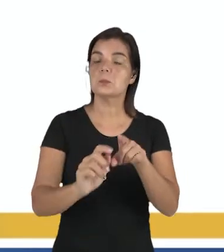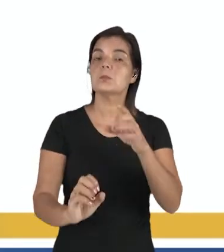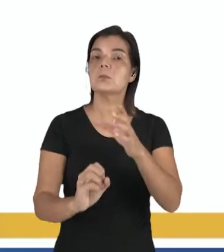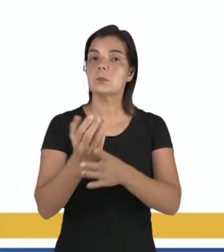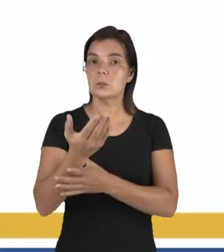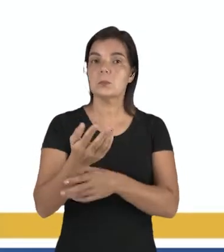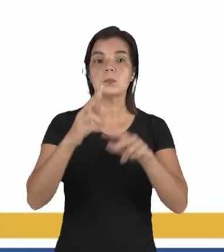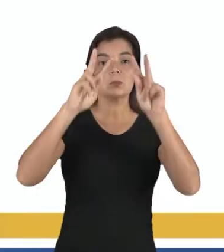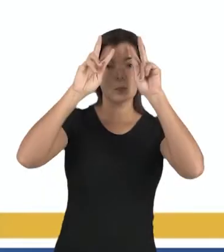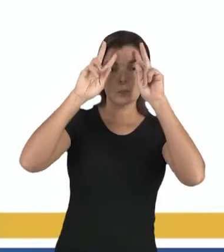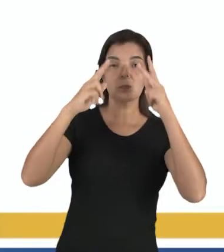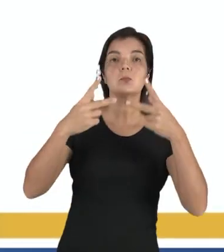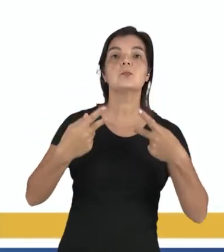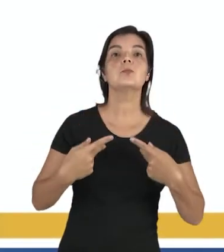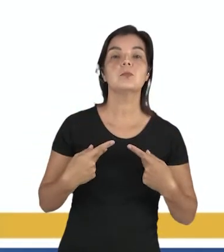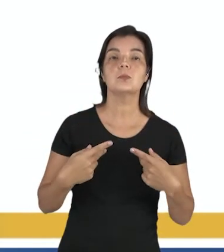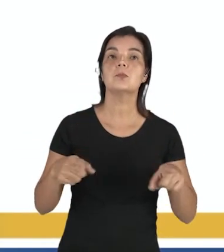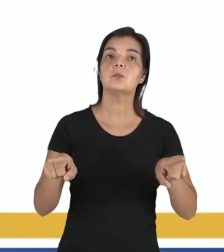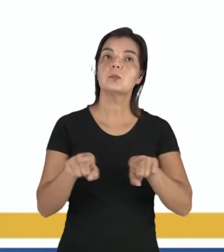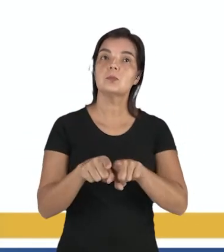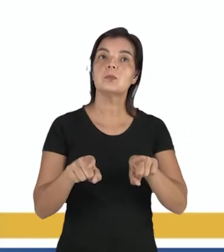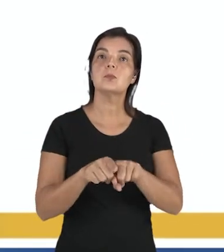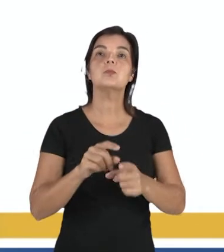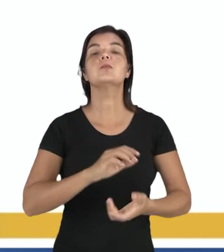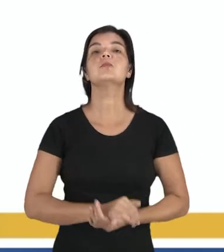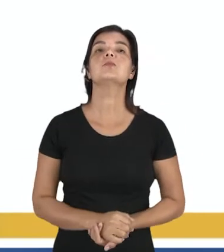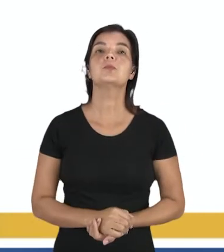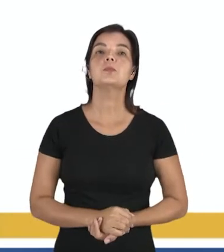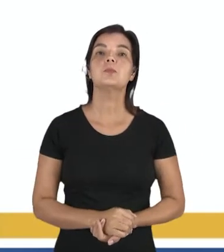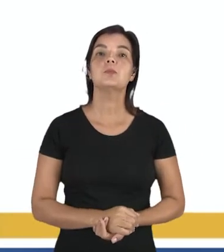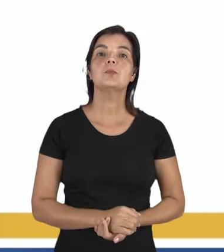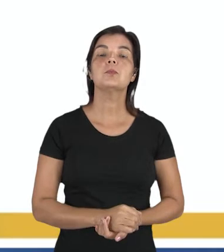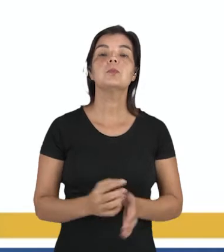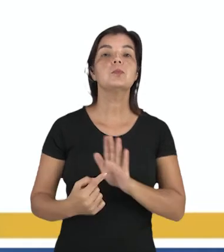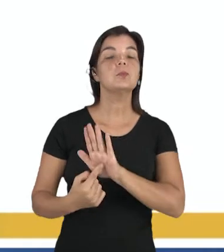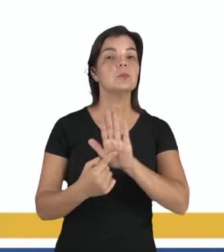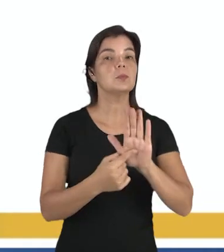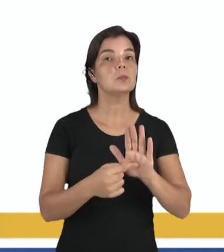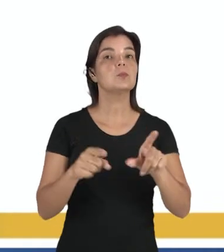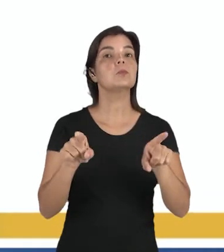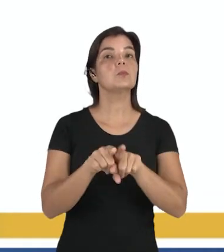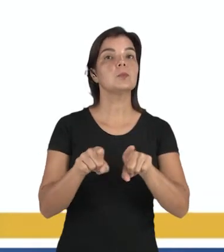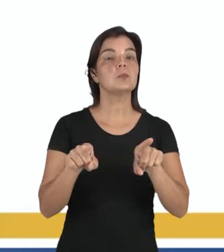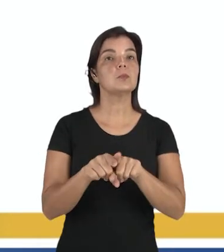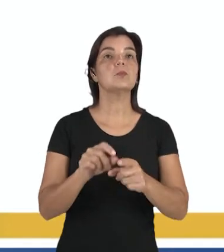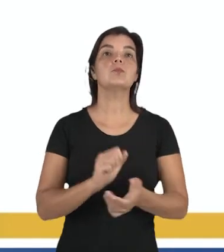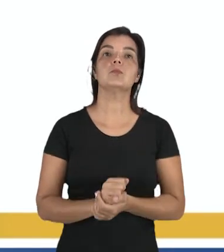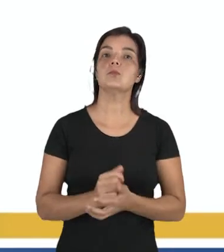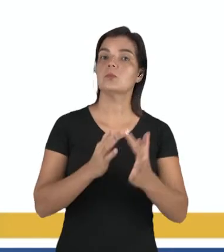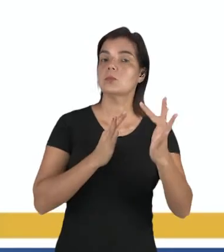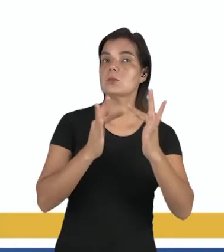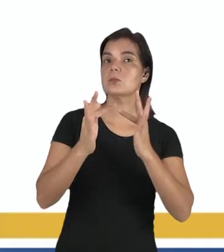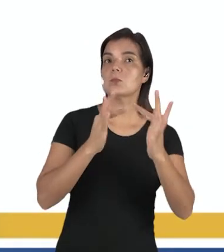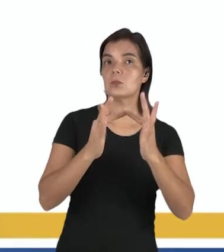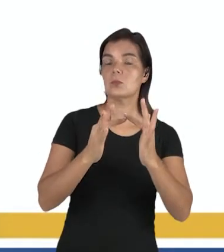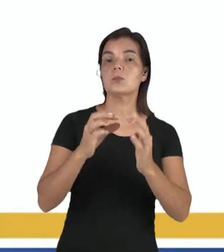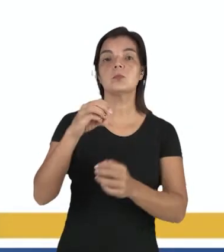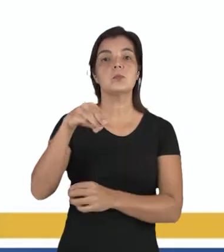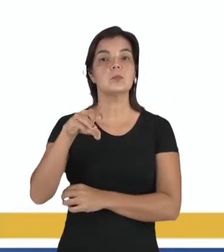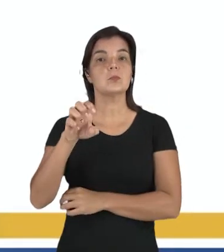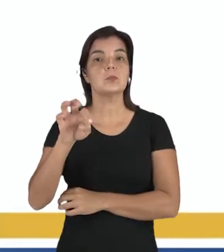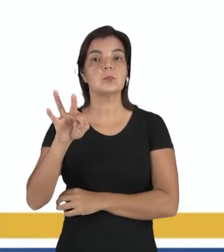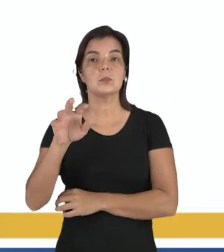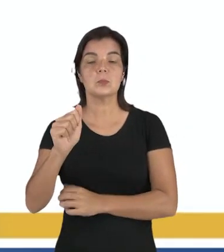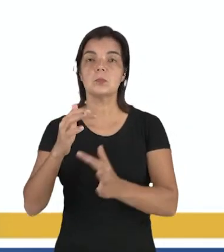realização da nossa humanidade. Agora aqui, porque ele mostra também que há uma física e uma metafísica,